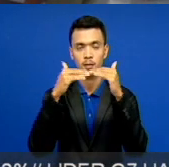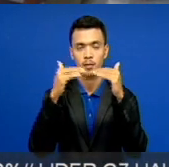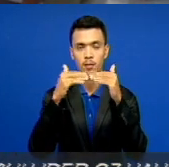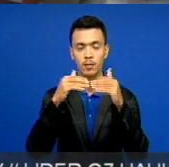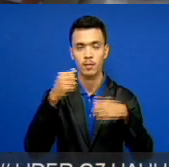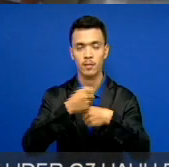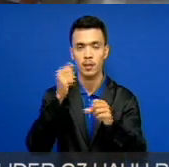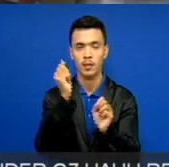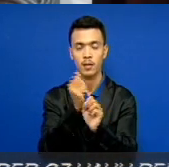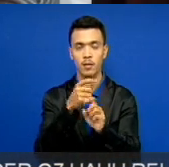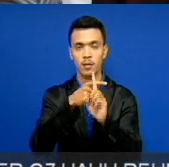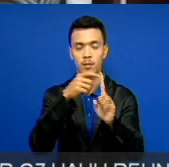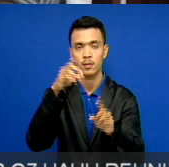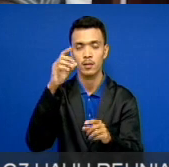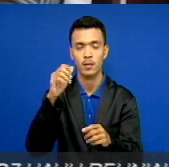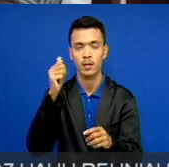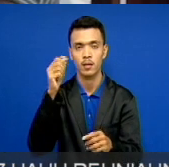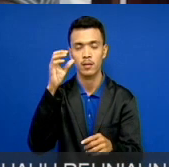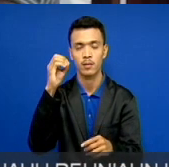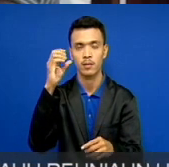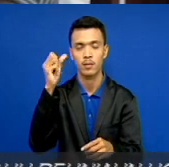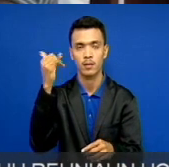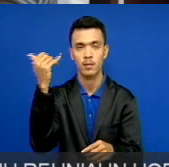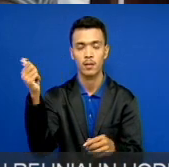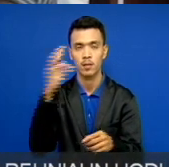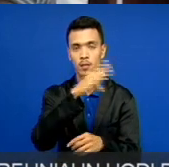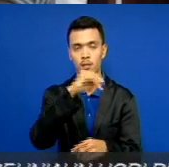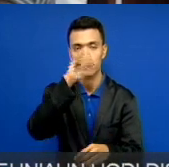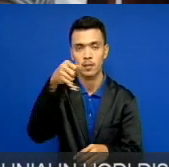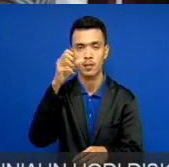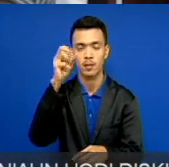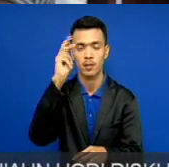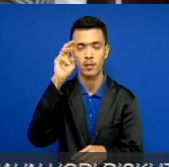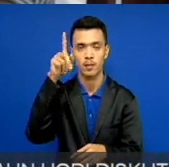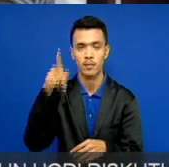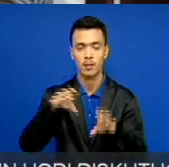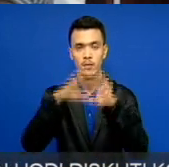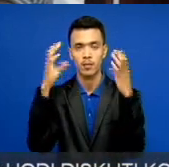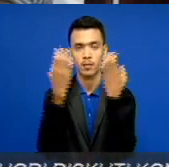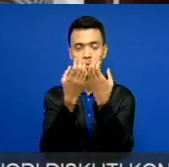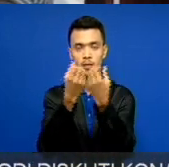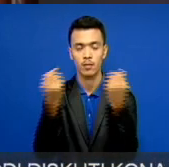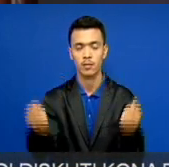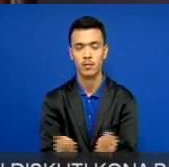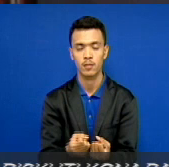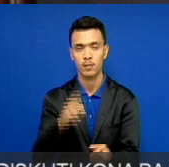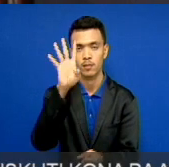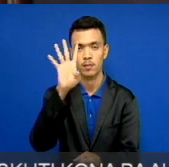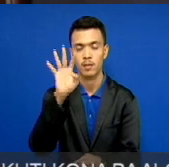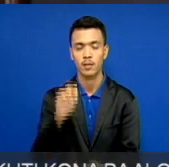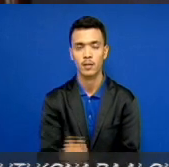nebe halau husi de Asia Foundation ho ZSMP ba Conselho Suku Hat hanesan suku Maudemu